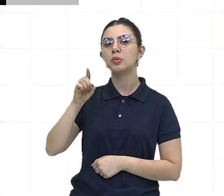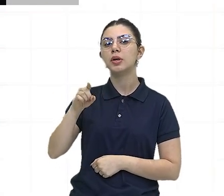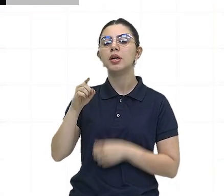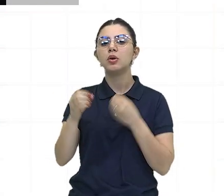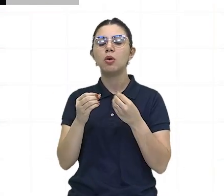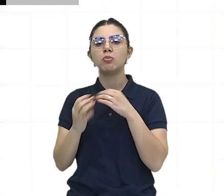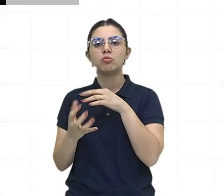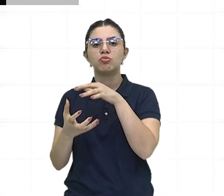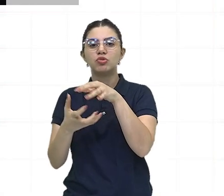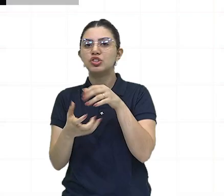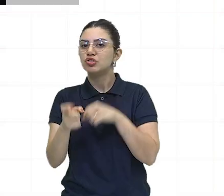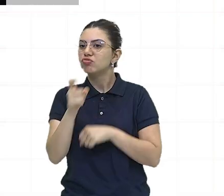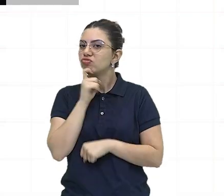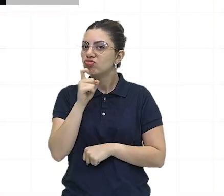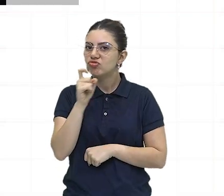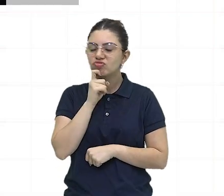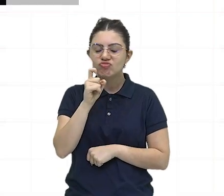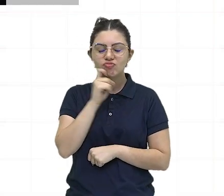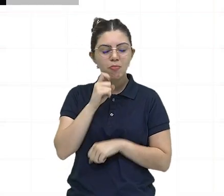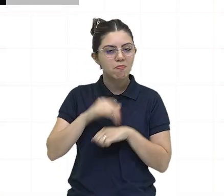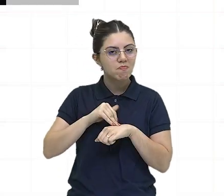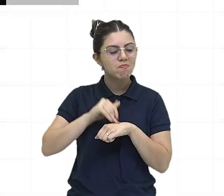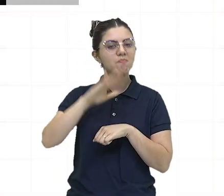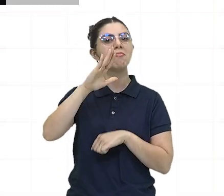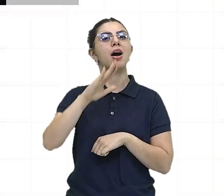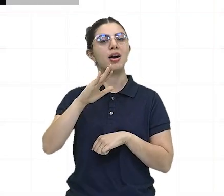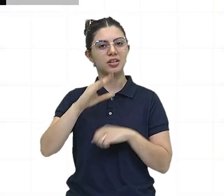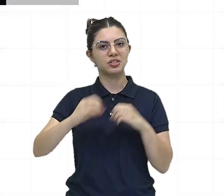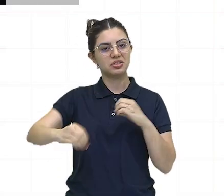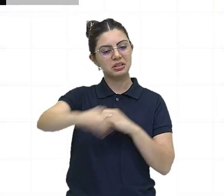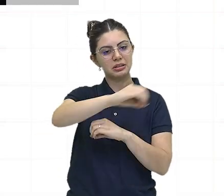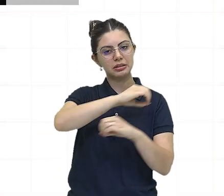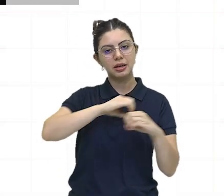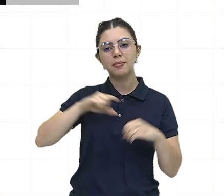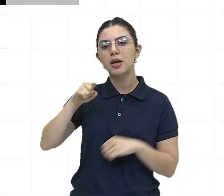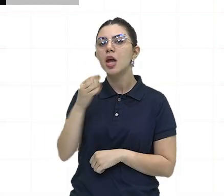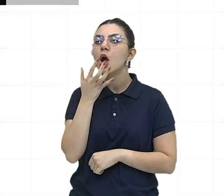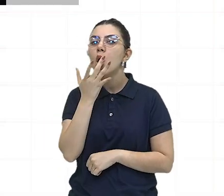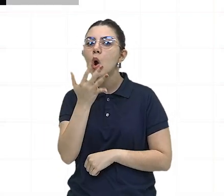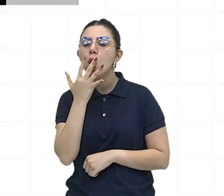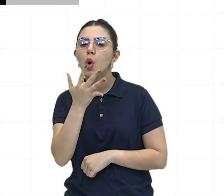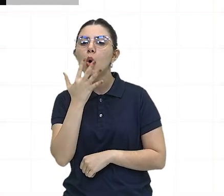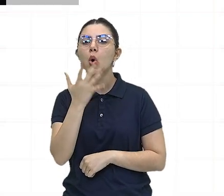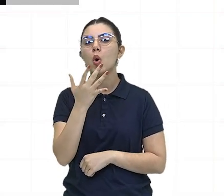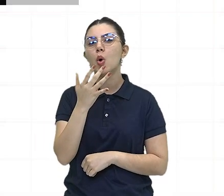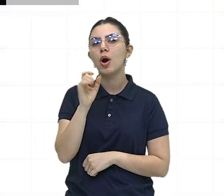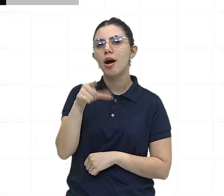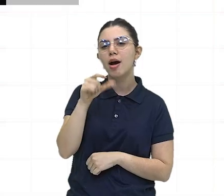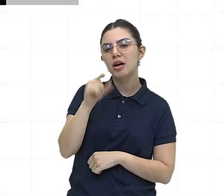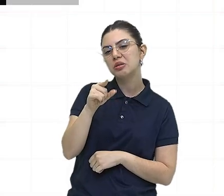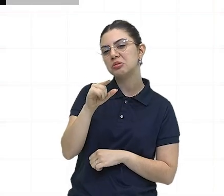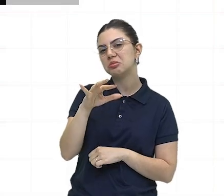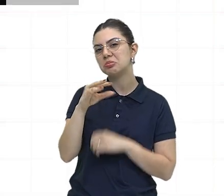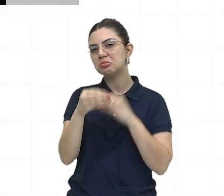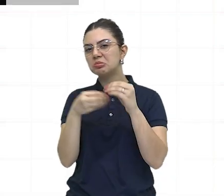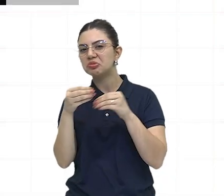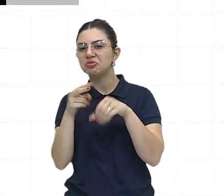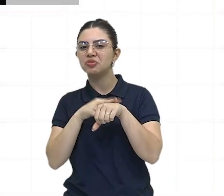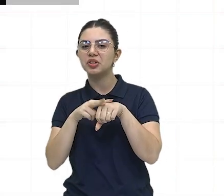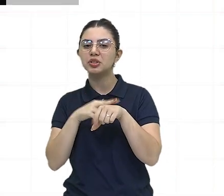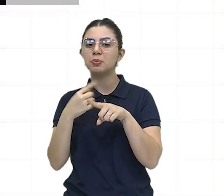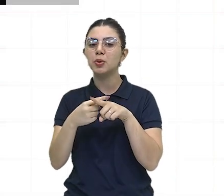gelado do nosso sistema solar. Ele vai ter uma coloração azul esverdeada devido à presença de metano em